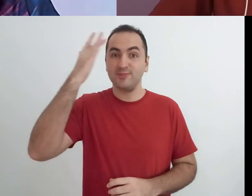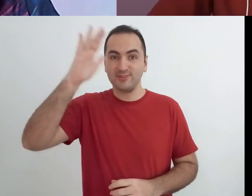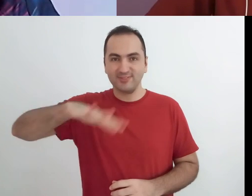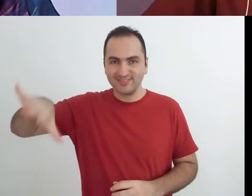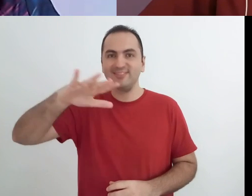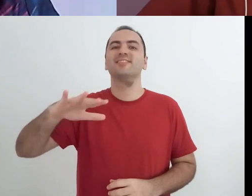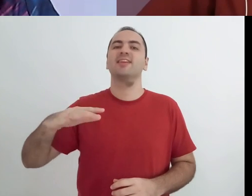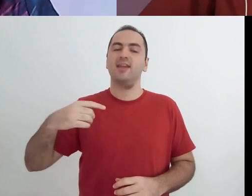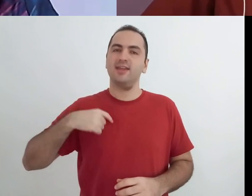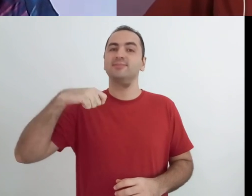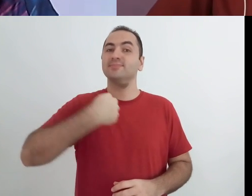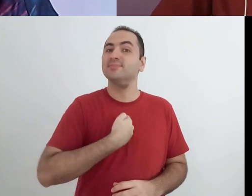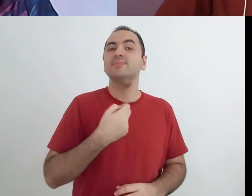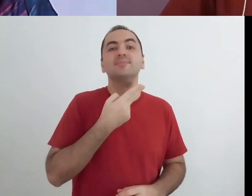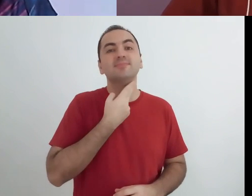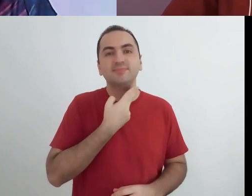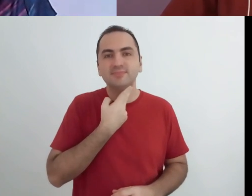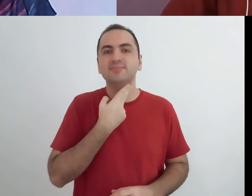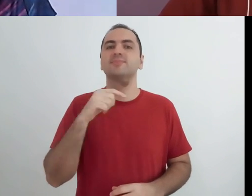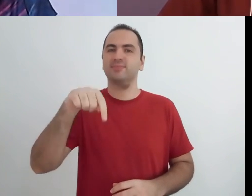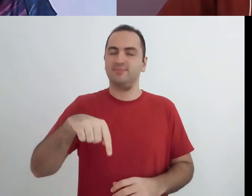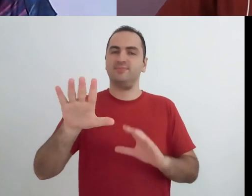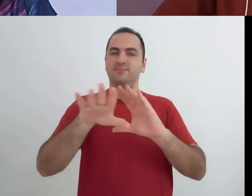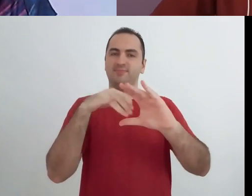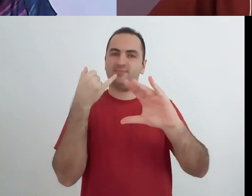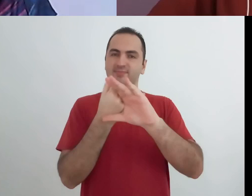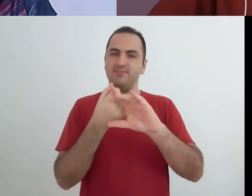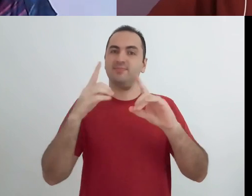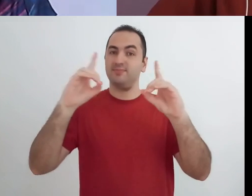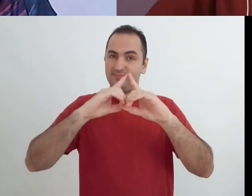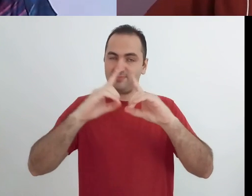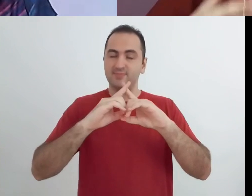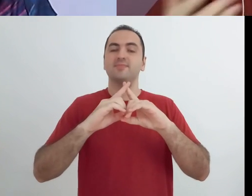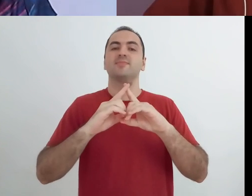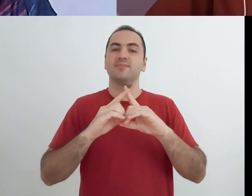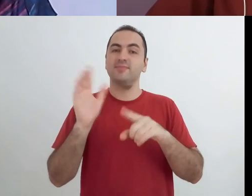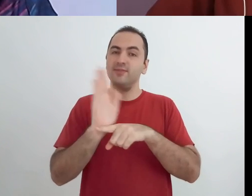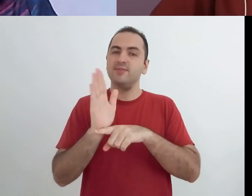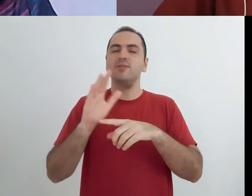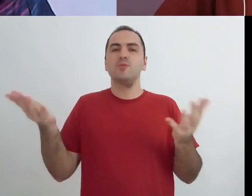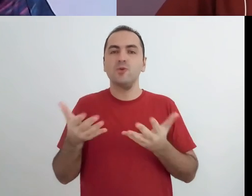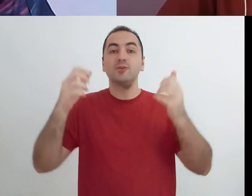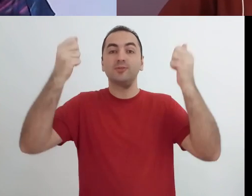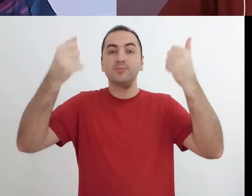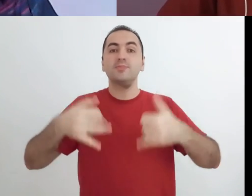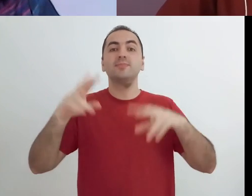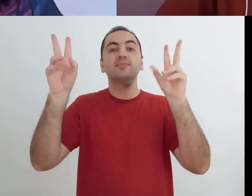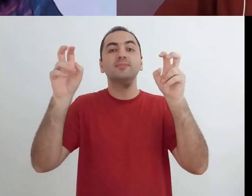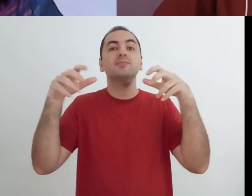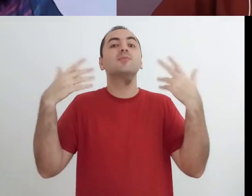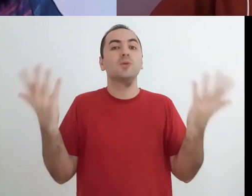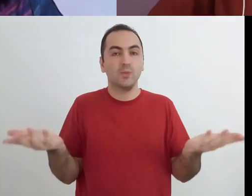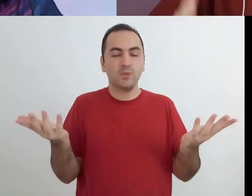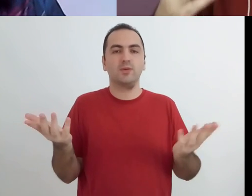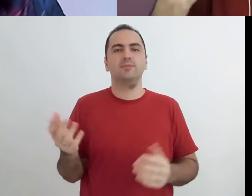Fala pessoal, meu nome é Olavo Leal e esse é mais um vídeo da Escola do Dia a Dia e hoje vamos falar sobre um tema muito importante